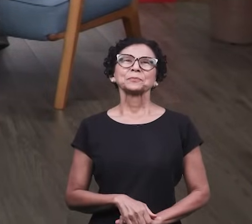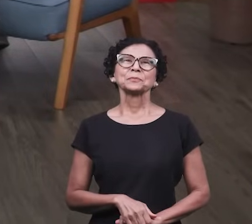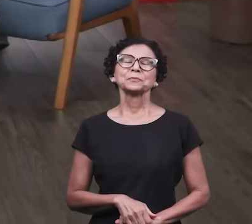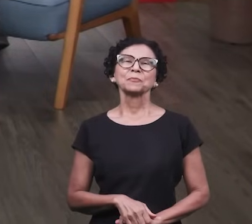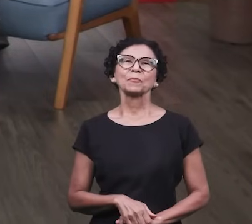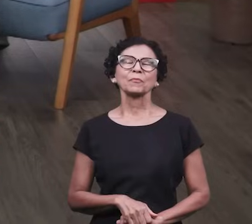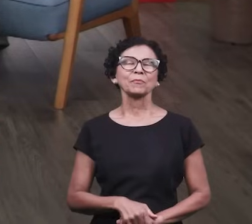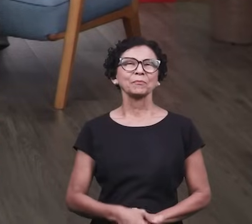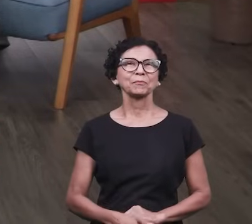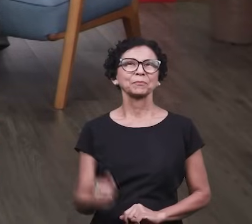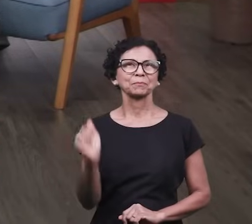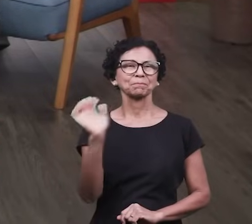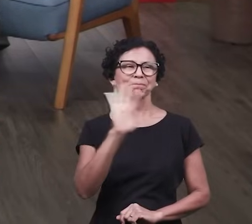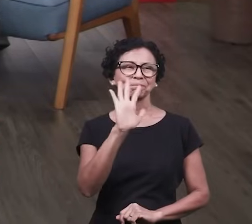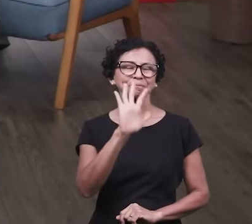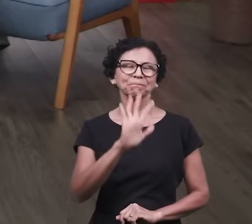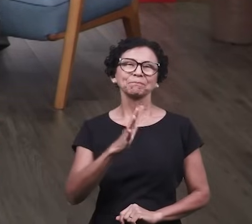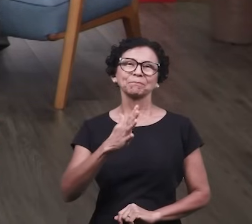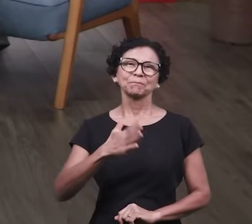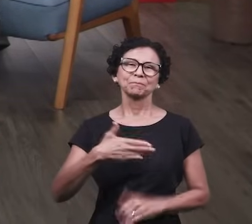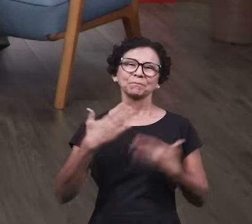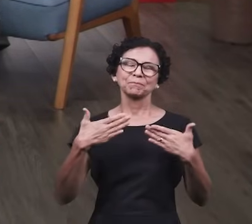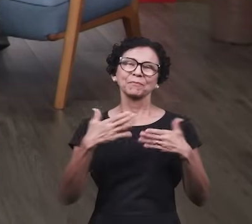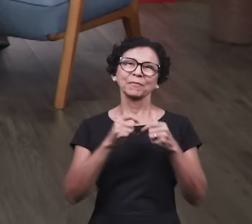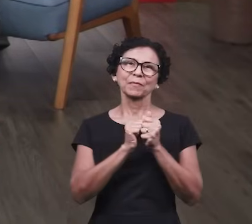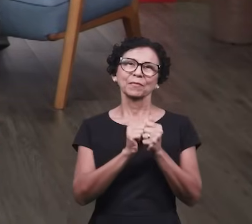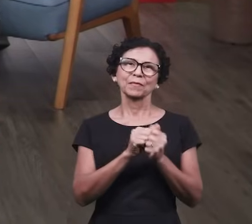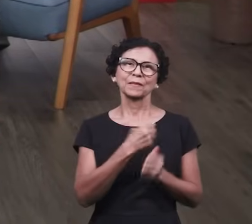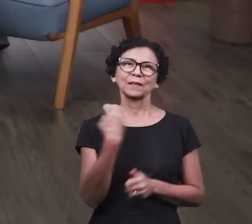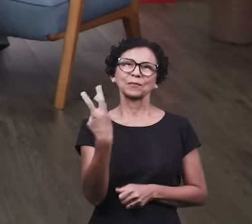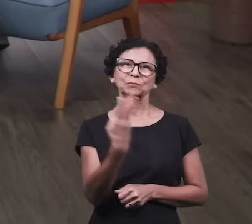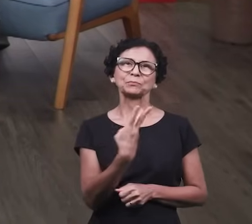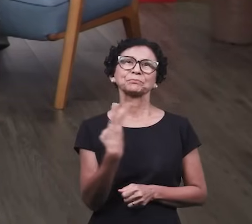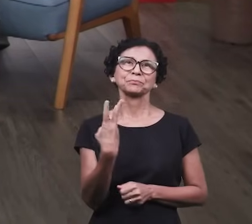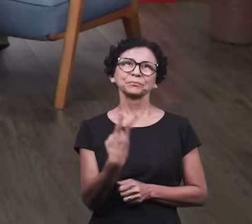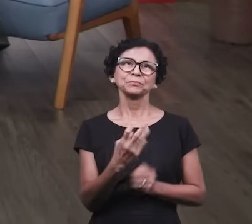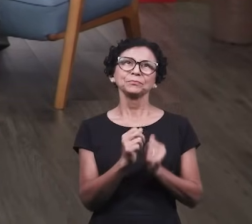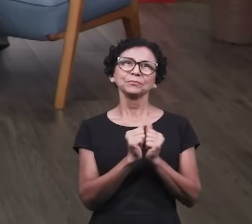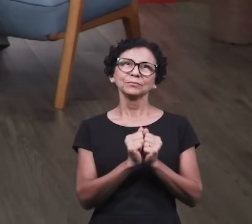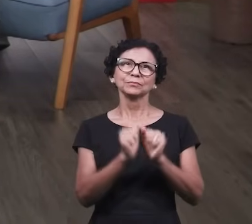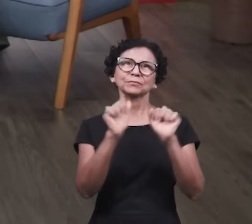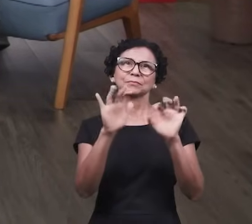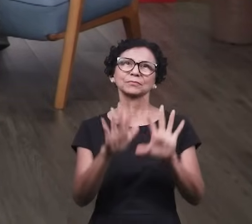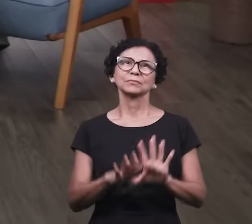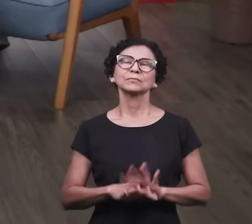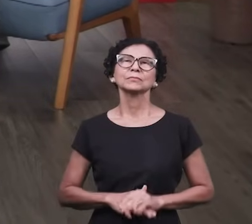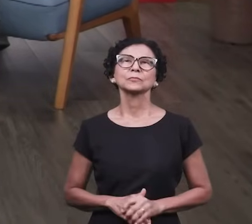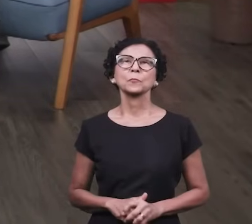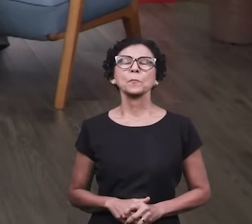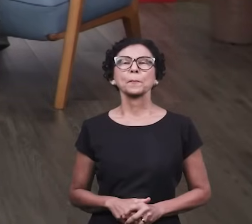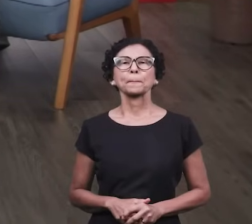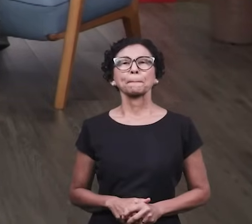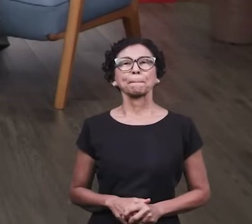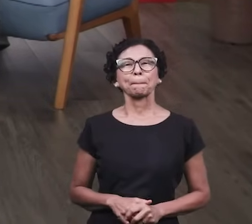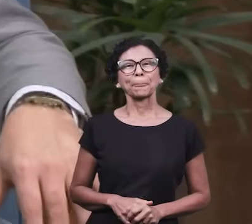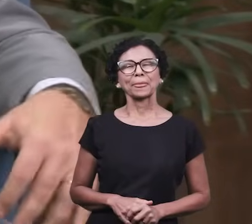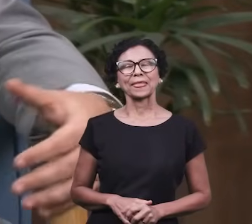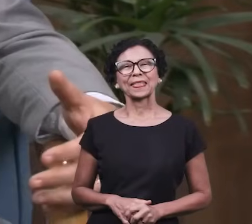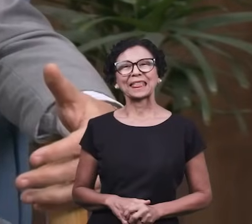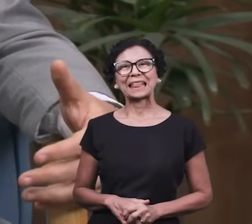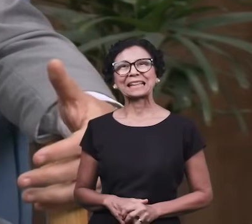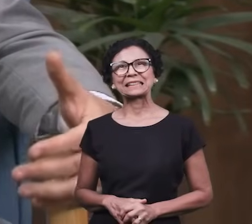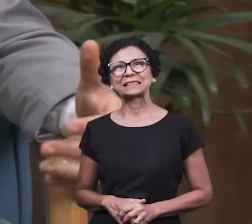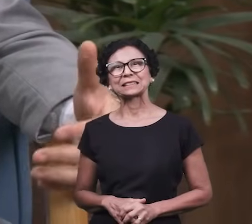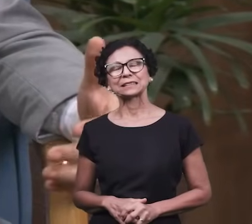agora eu quero me despedir de vocês. Uma alegria estarmos mais uma vez os três juntos, né? Glórias a Deus. É uma bênção. a gente